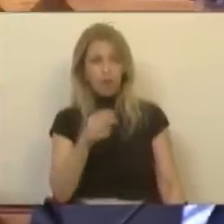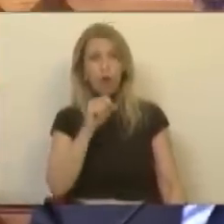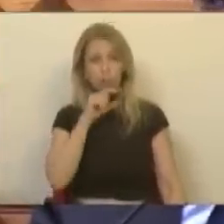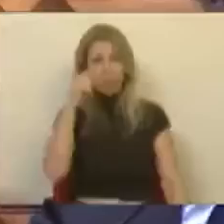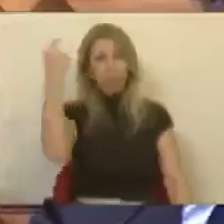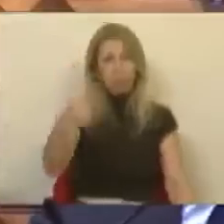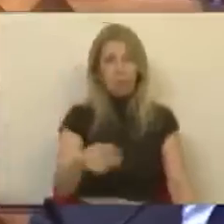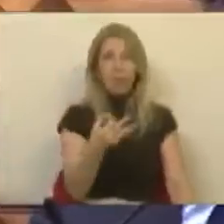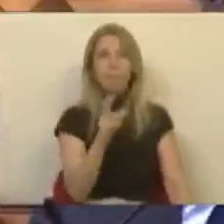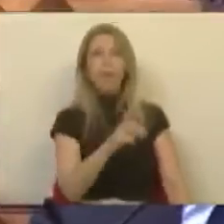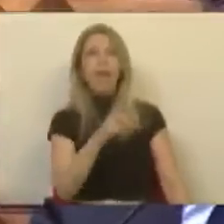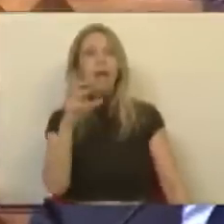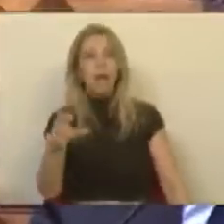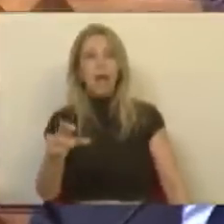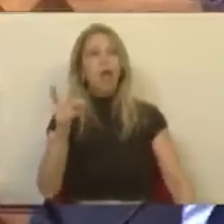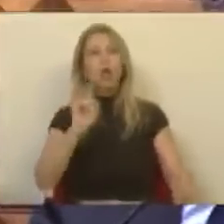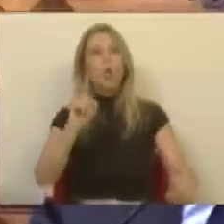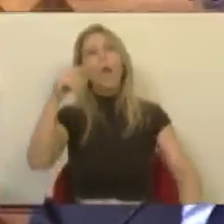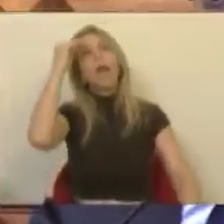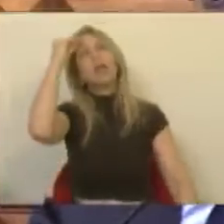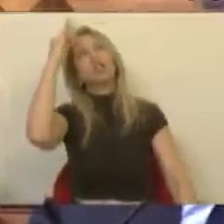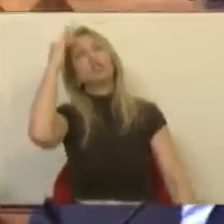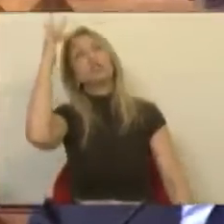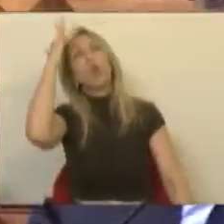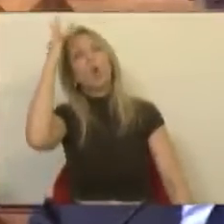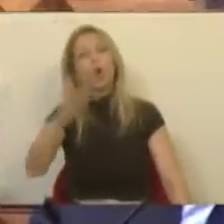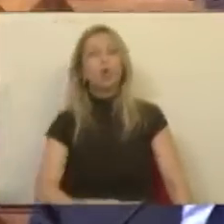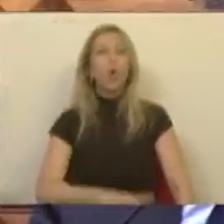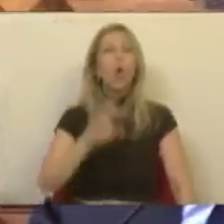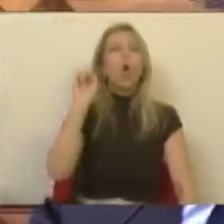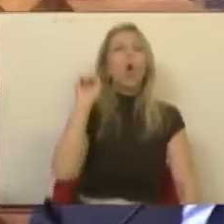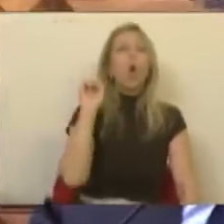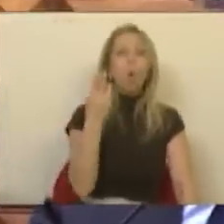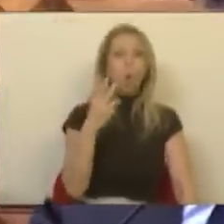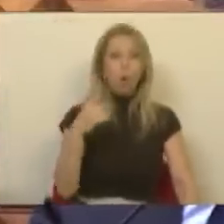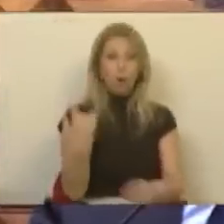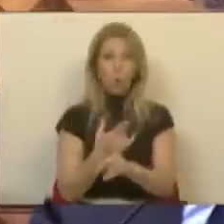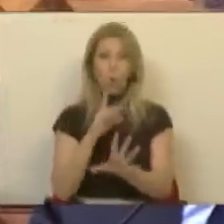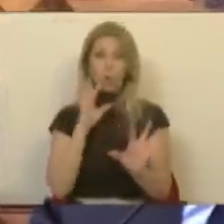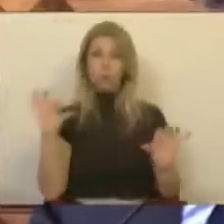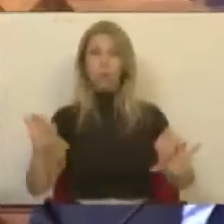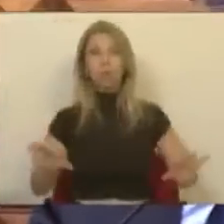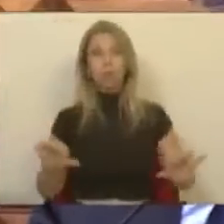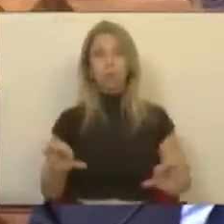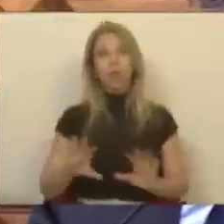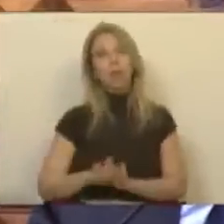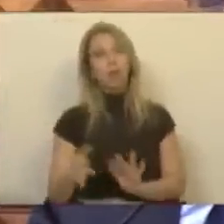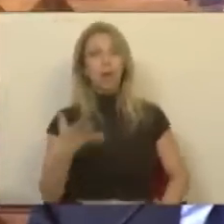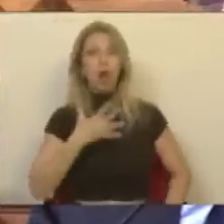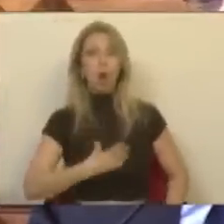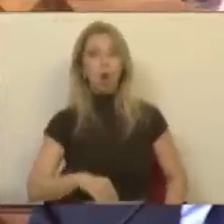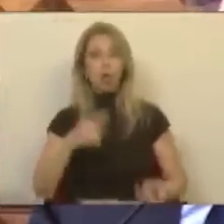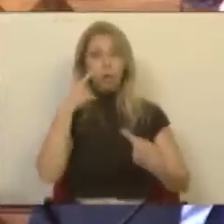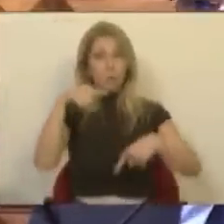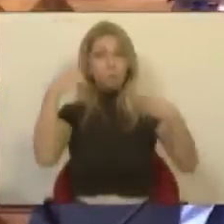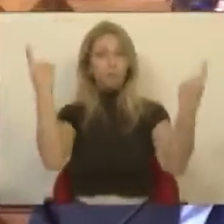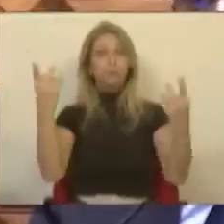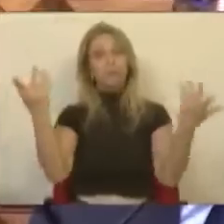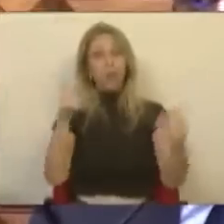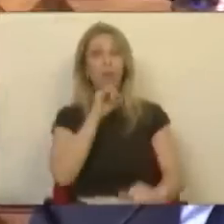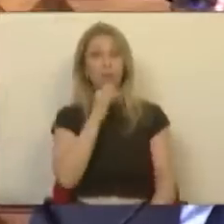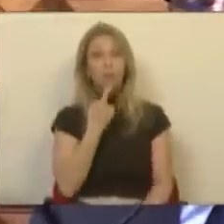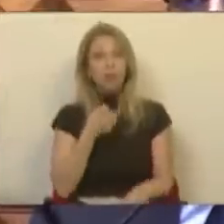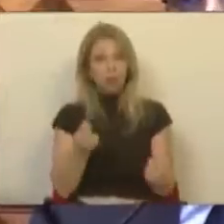uma das Chagas de fantasia que é oposição gosta de proclamar mas que a realidade uma vez mais desmente